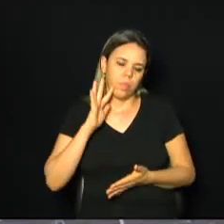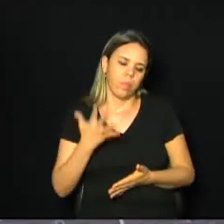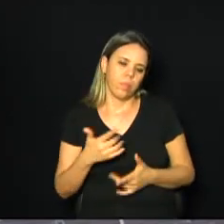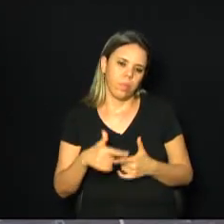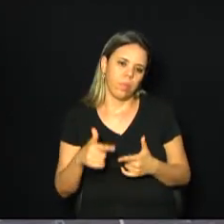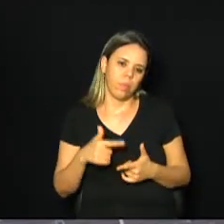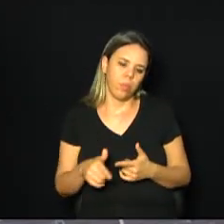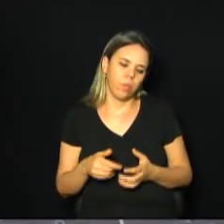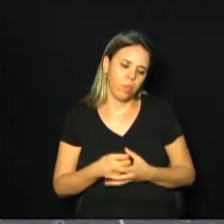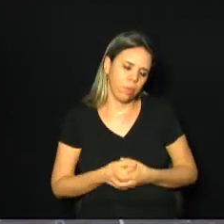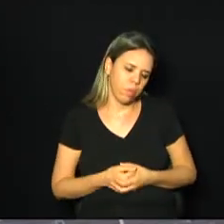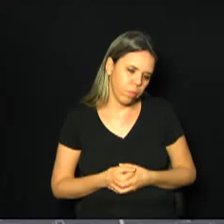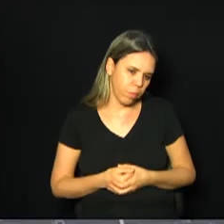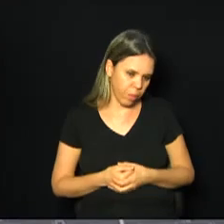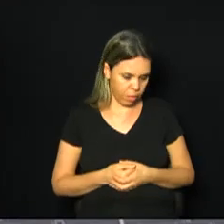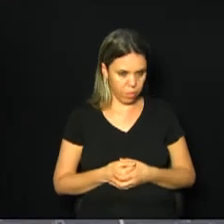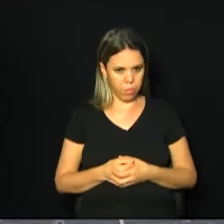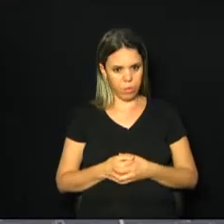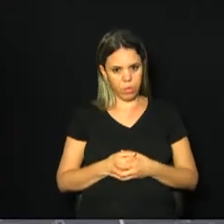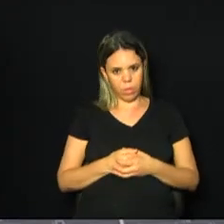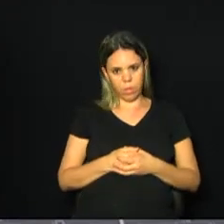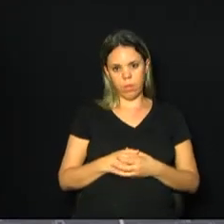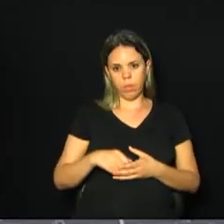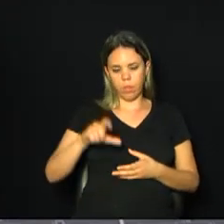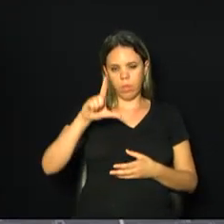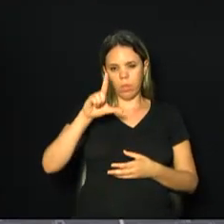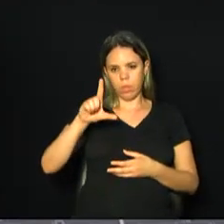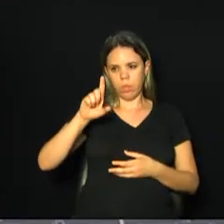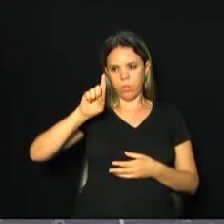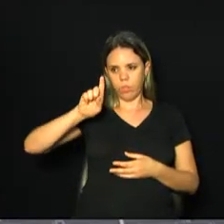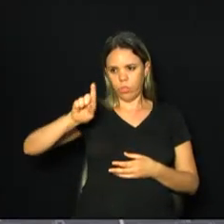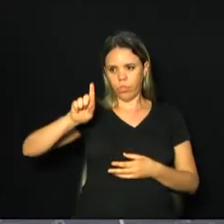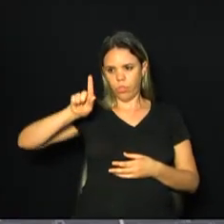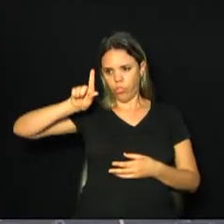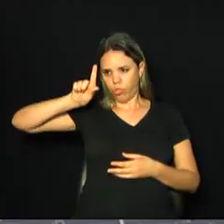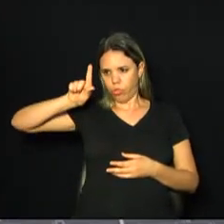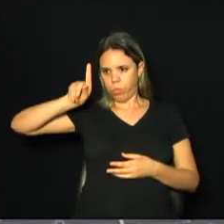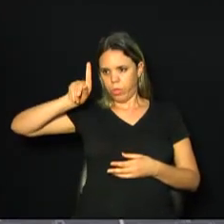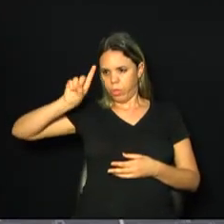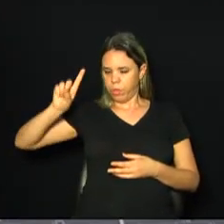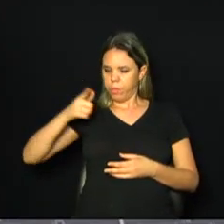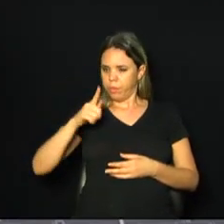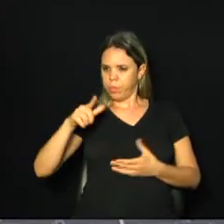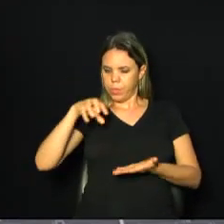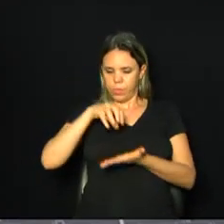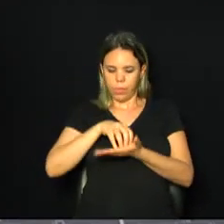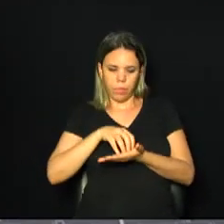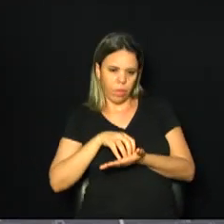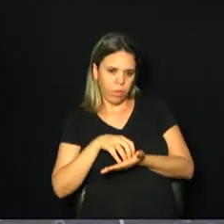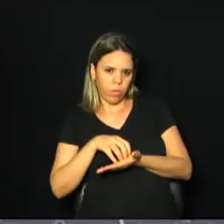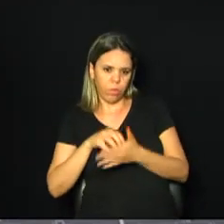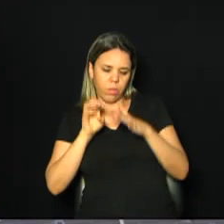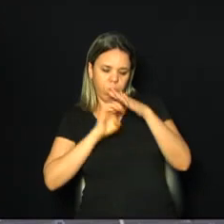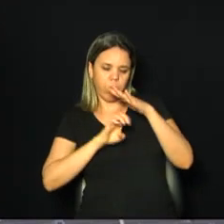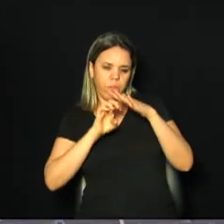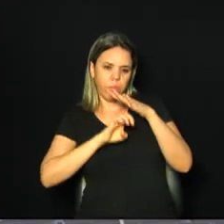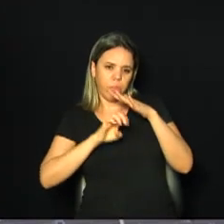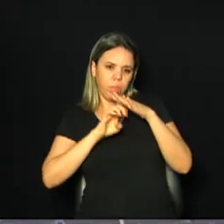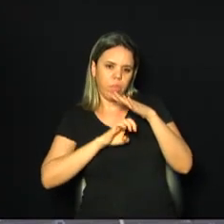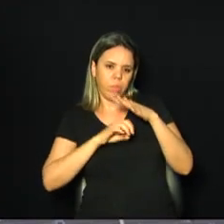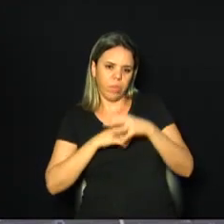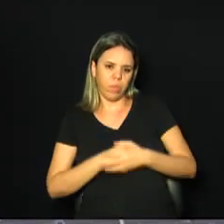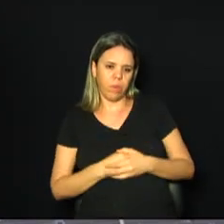problema. No caso da LGPD, não tem esse órgão. Então, a pessoa ou a empresa vai ter que se dirigir a